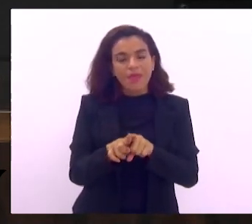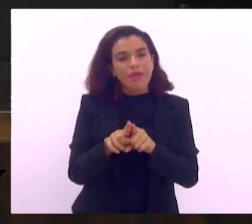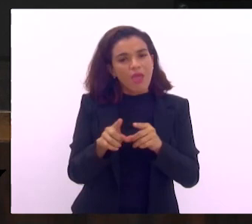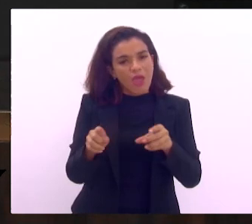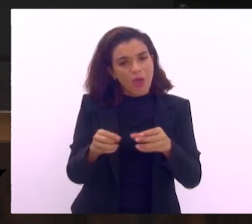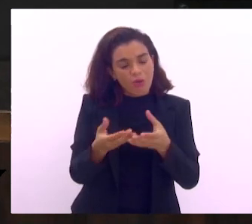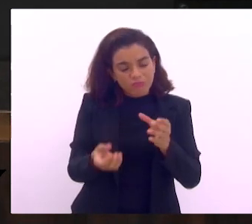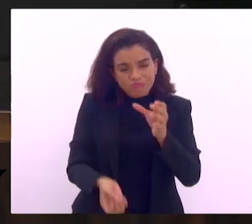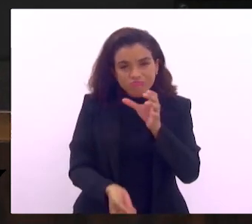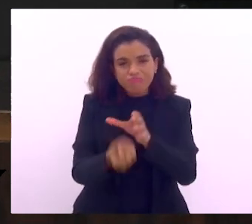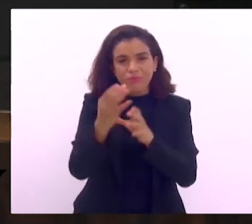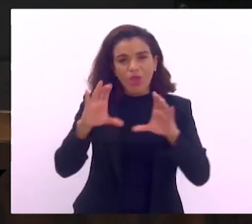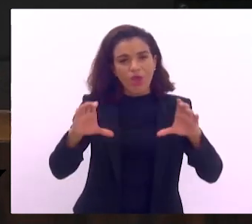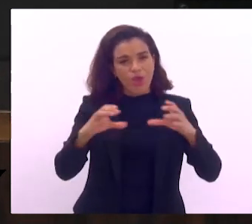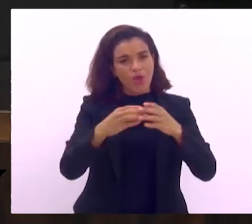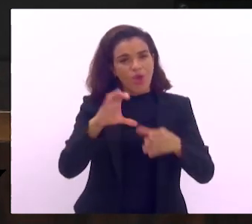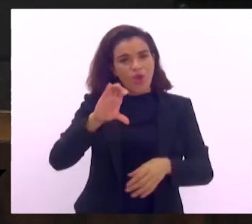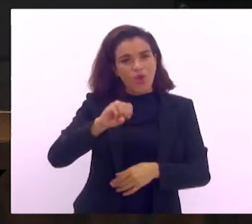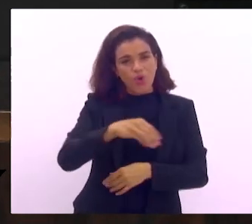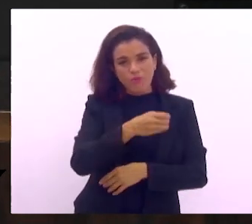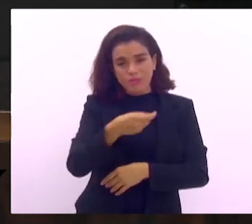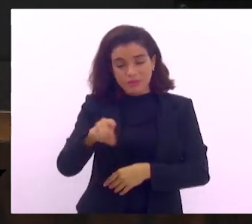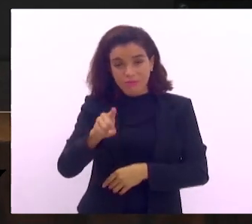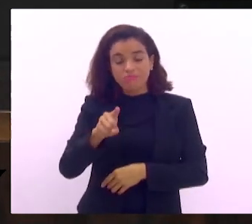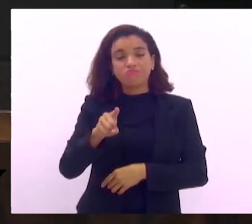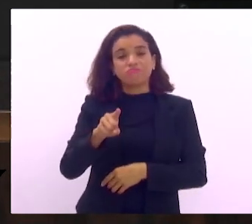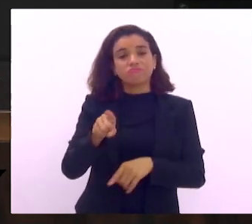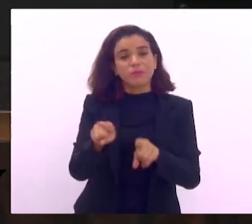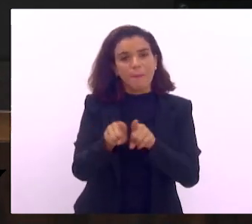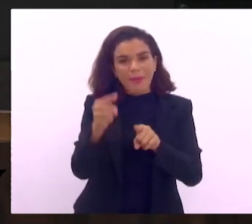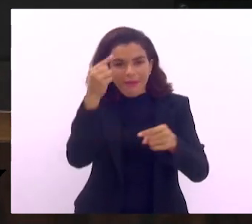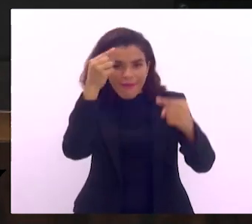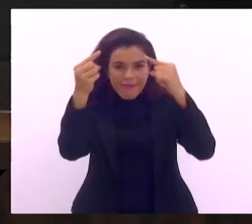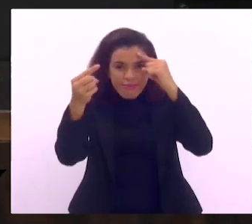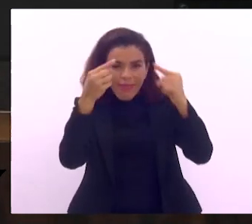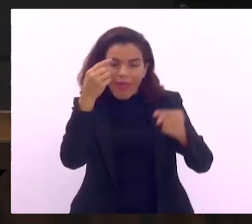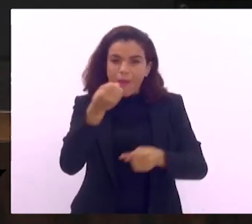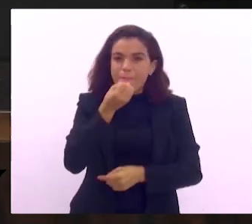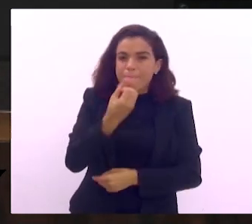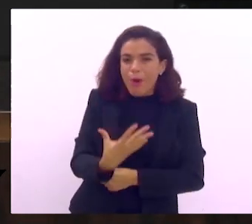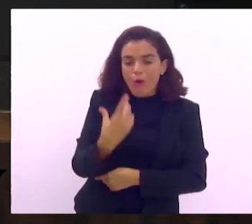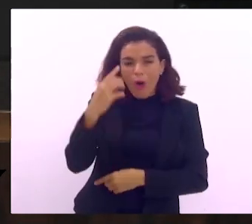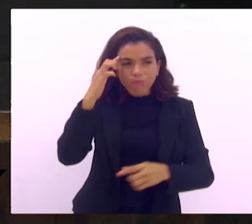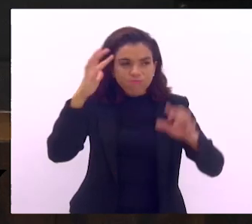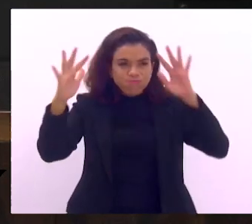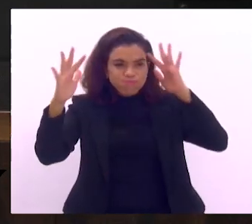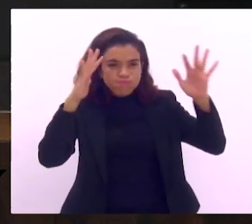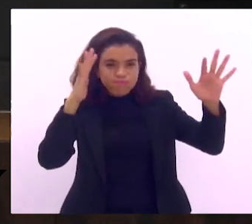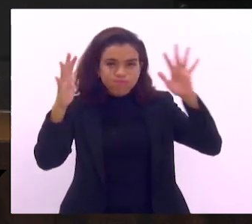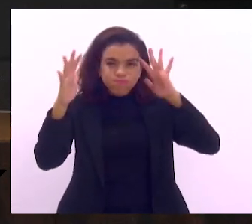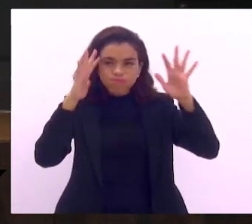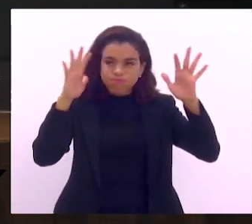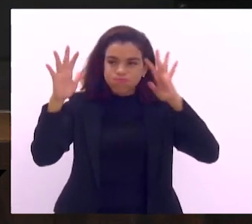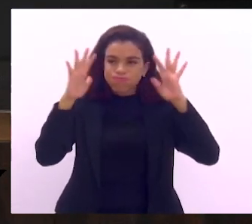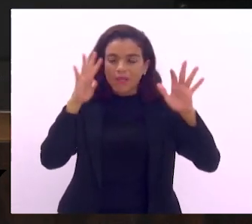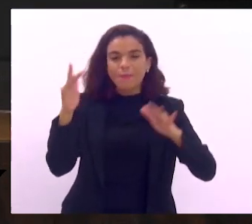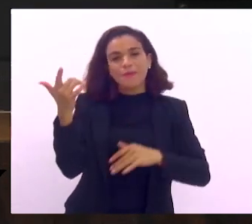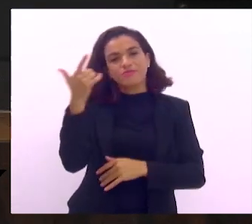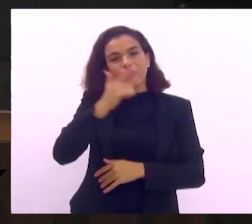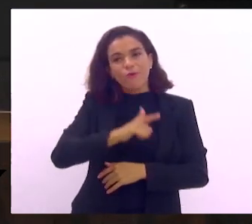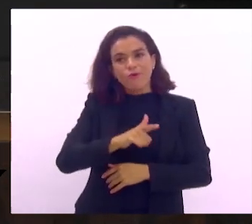aqui, abro o gabinete para receber todos vocês que têm ideias novas, que possa trazer ideias para a gente tirar esse